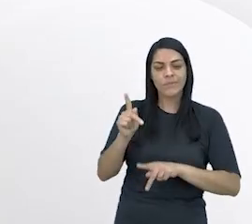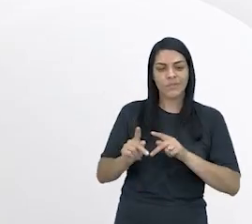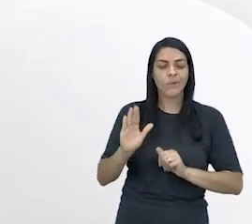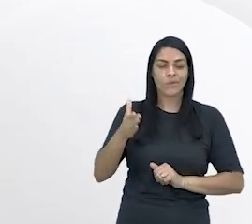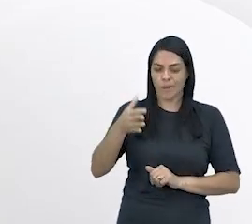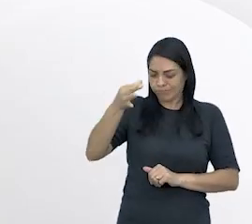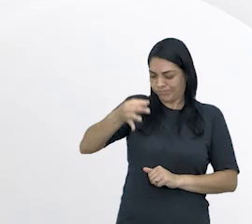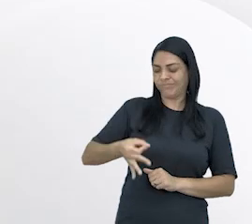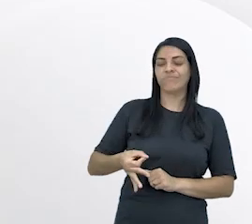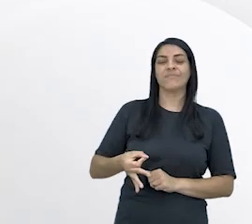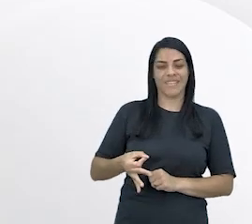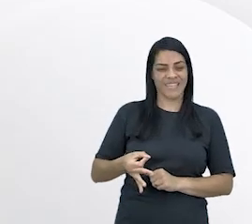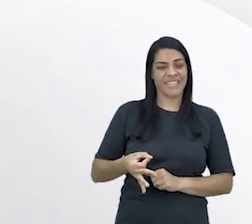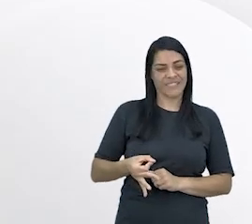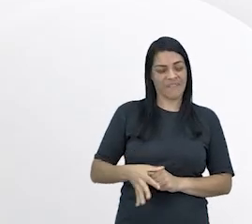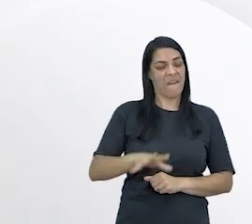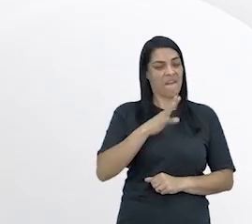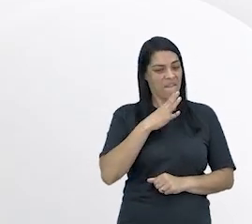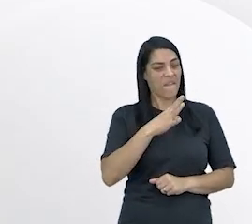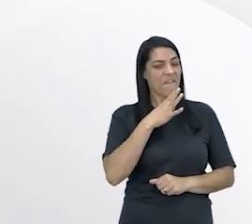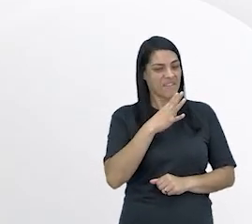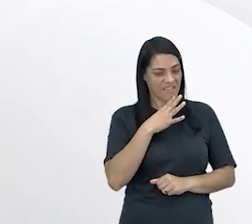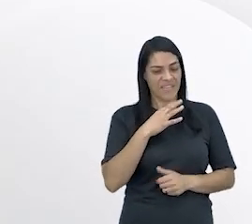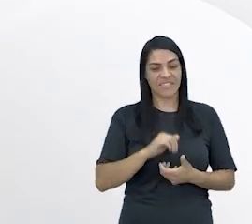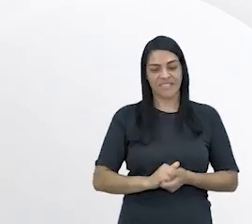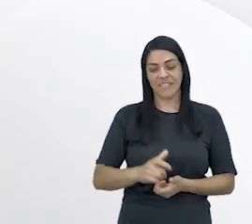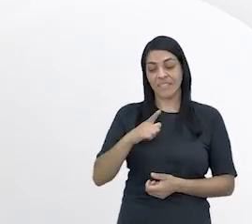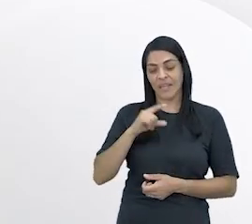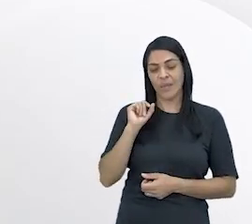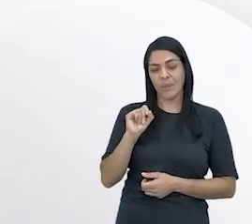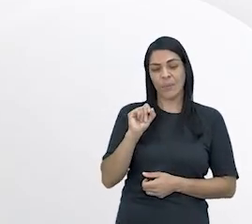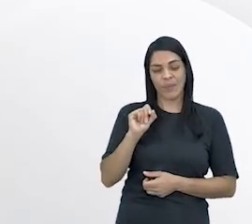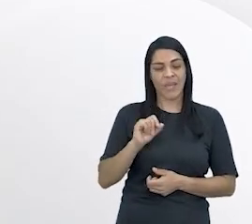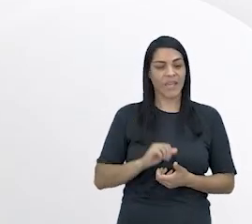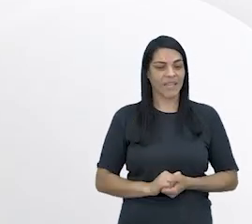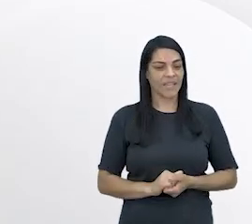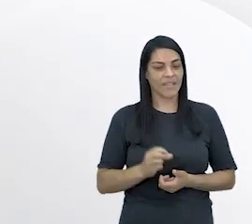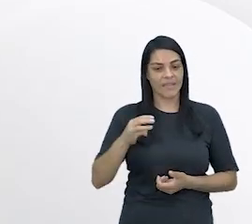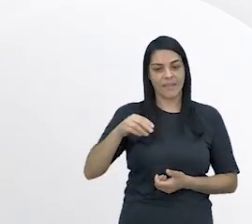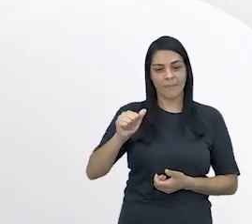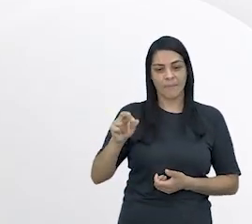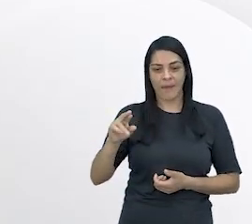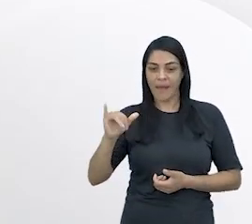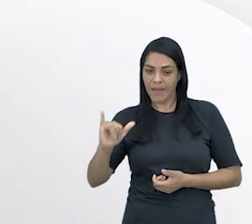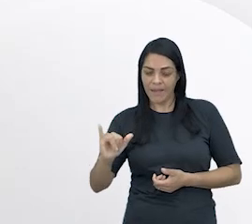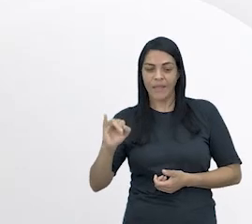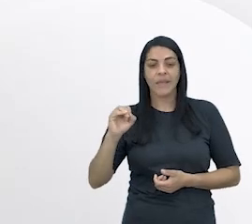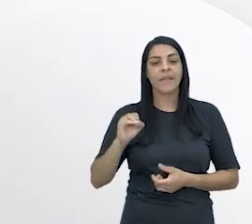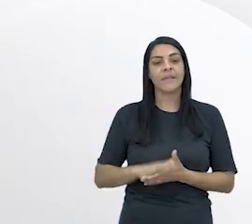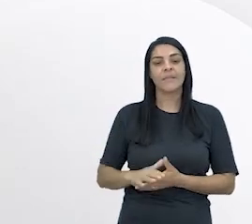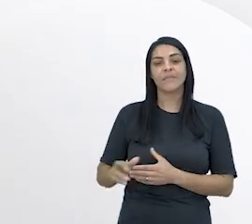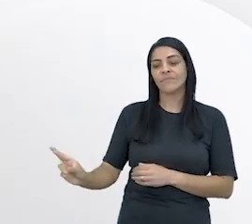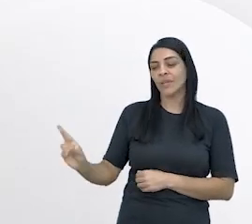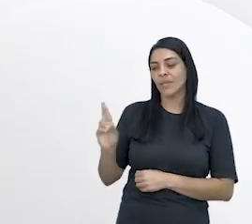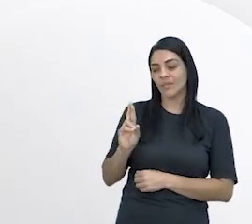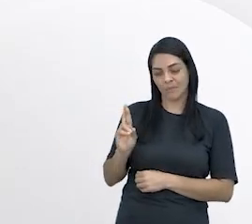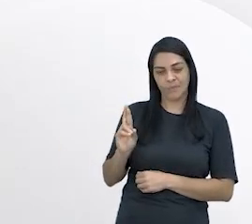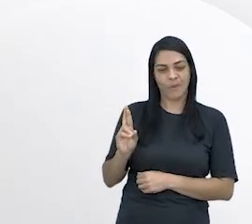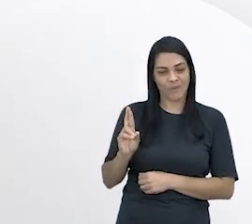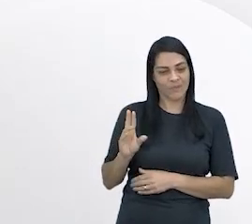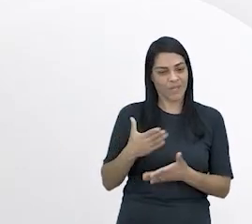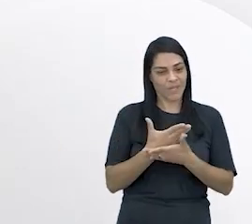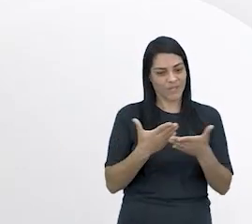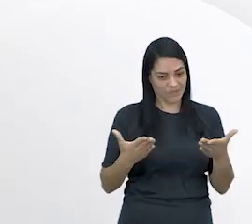acertou em cheio aqui, é bem conhecido. Ó, tem aqui a Mari, né, que coloca que desconhece. Então, hoje a gente